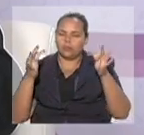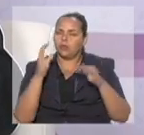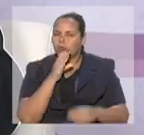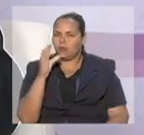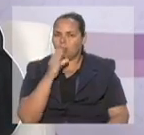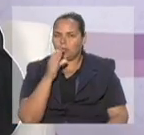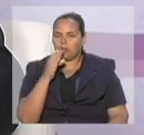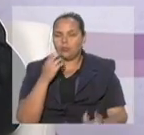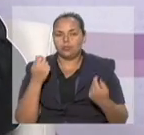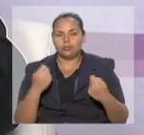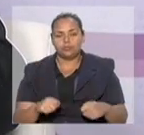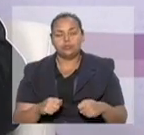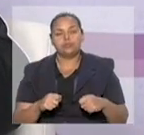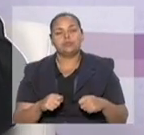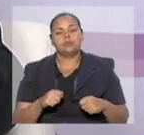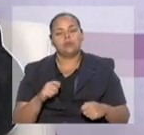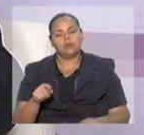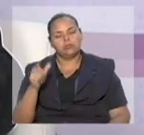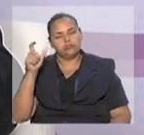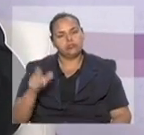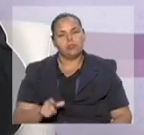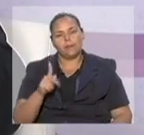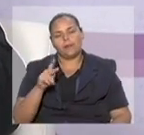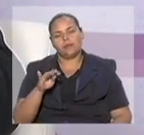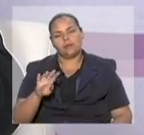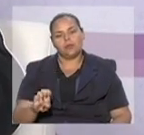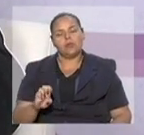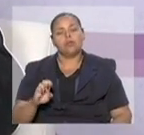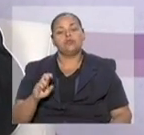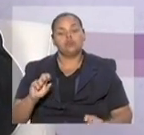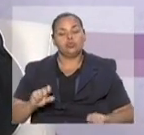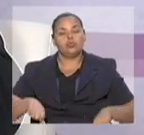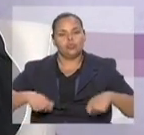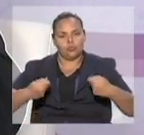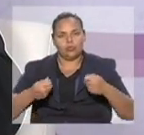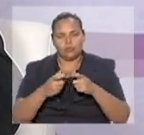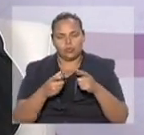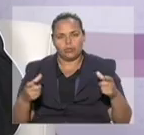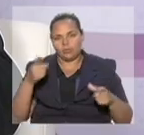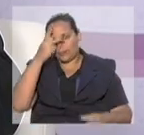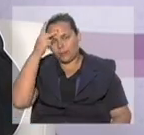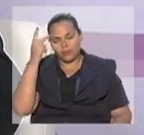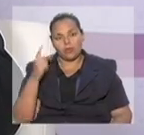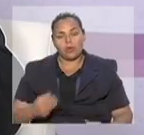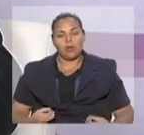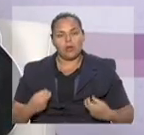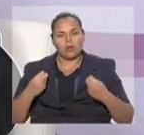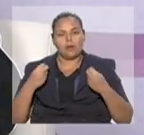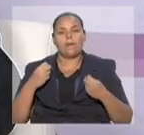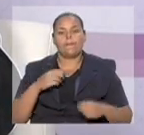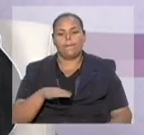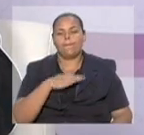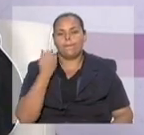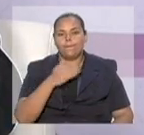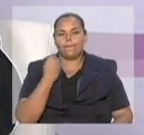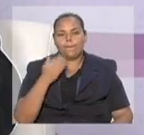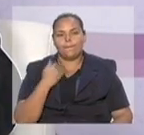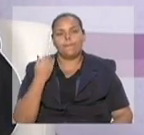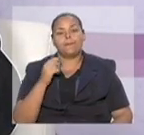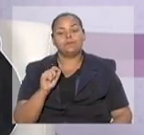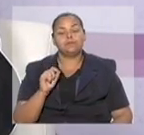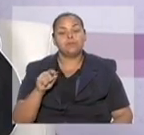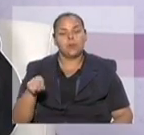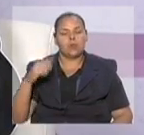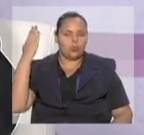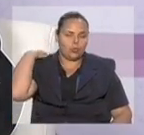tratamento o mais rápido possível, o paciente vai ter chance de curar. Só para se ter uma ideia, a maioria das pessoas não sabe, mas o câncer que mais mata proporcionalmente é o